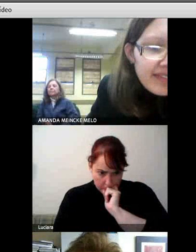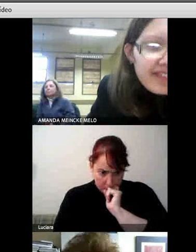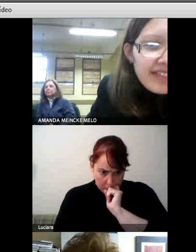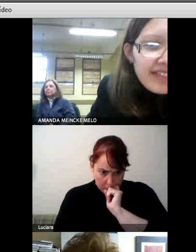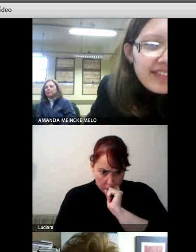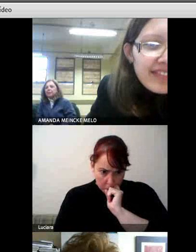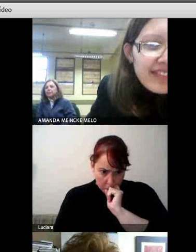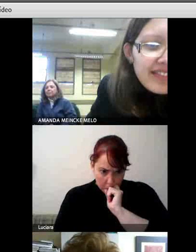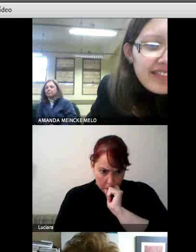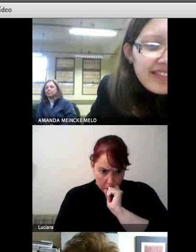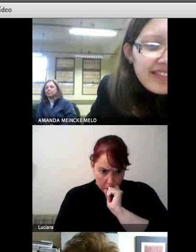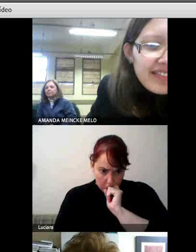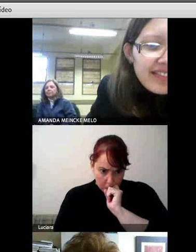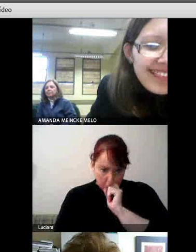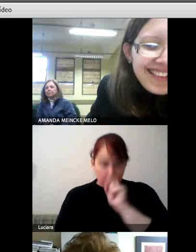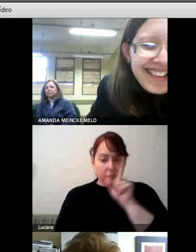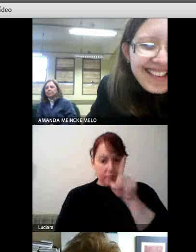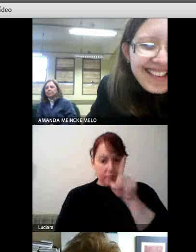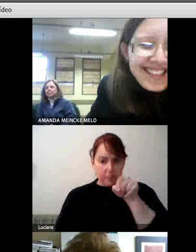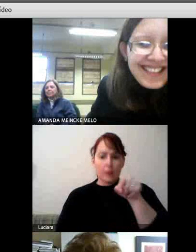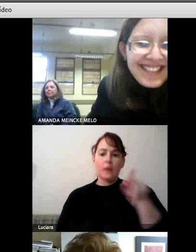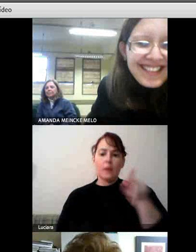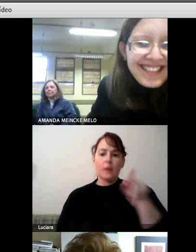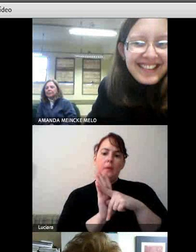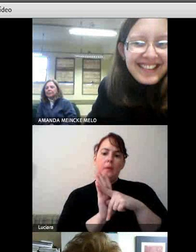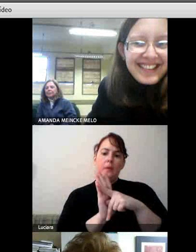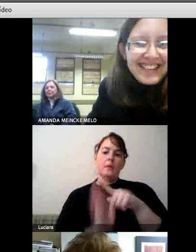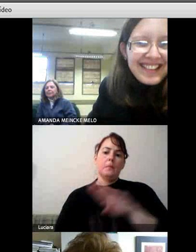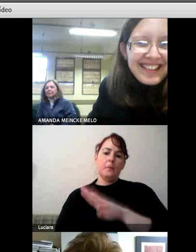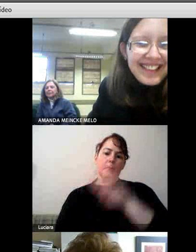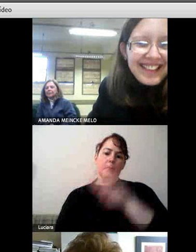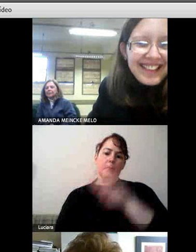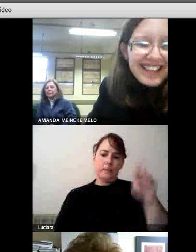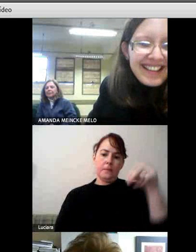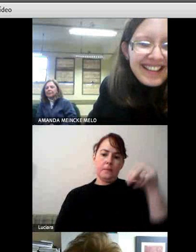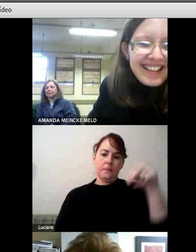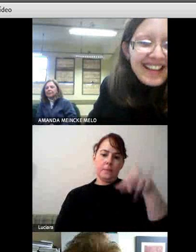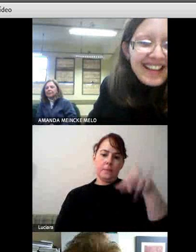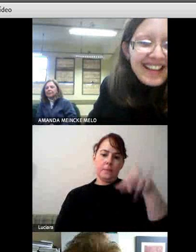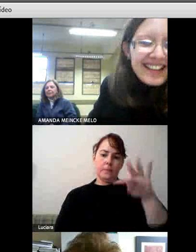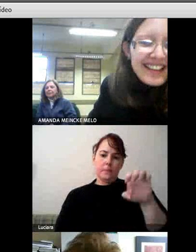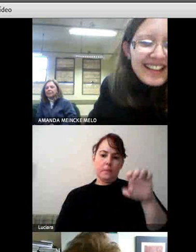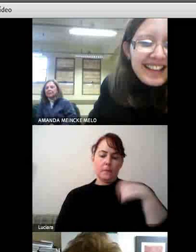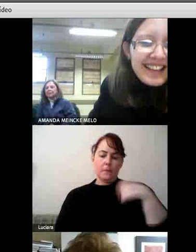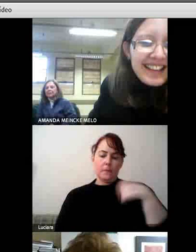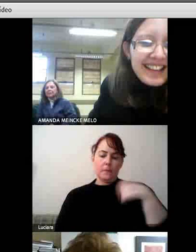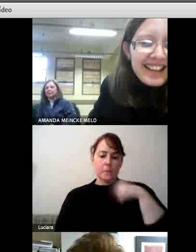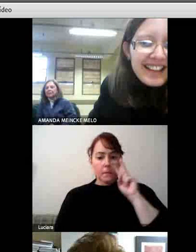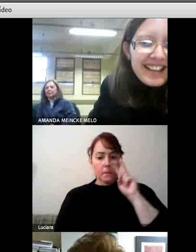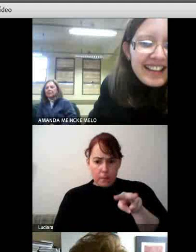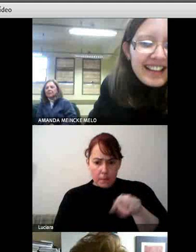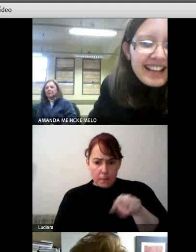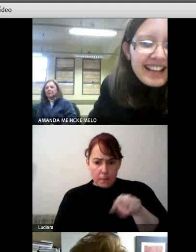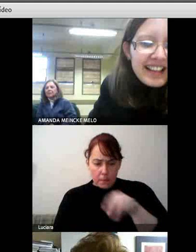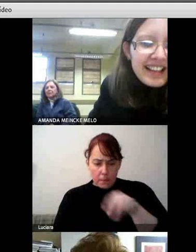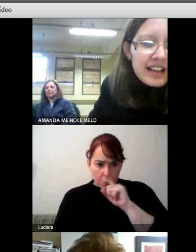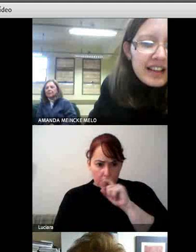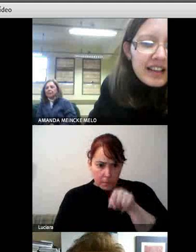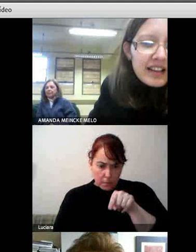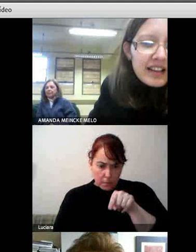Não, isso é passageiro. A recusa, a rejeição é passageiro. É porque a gente tem uma formação